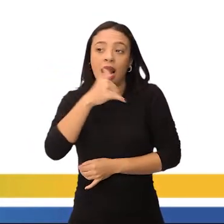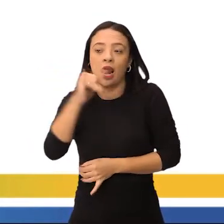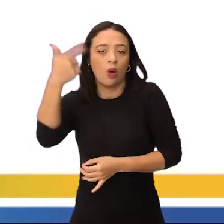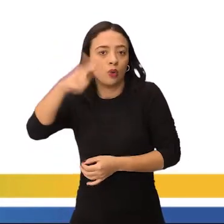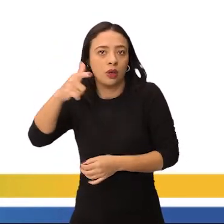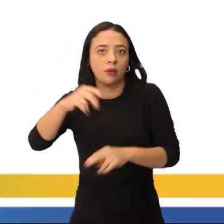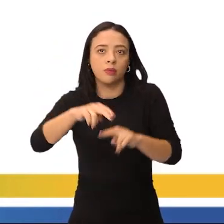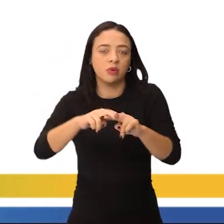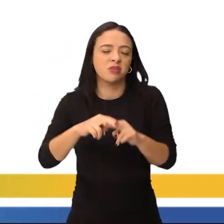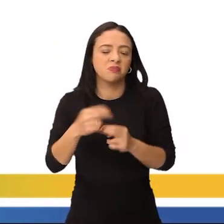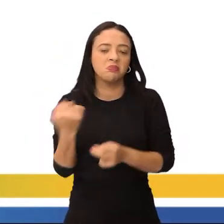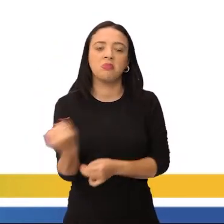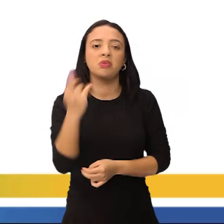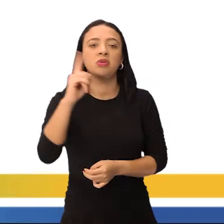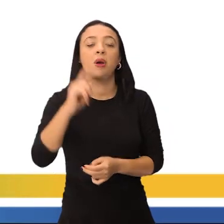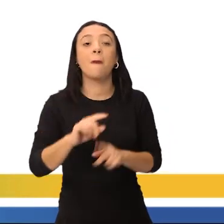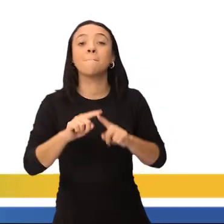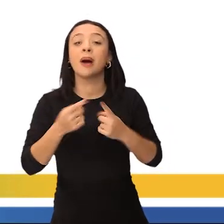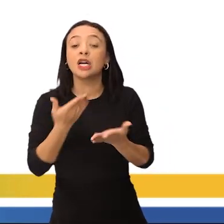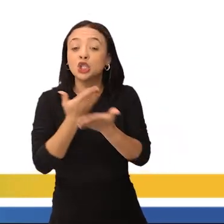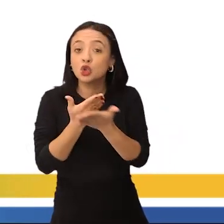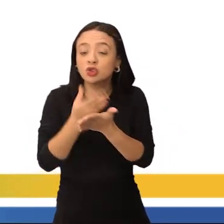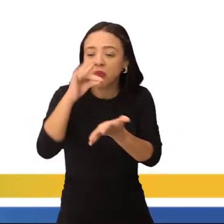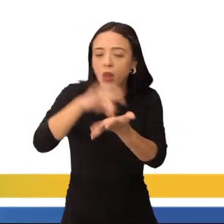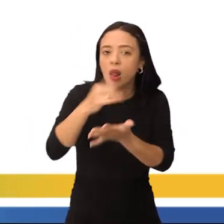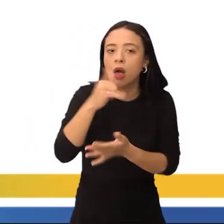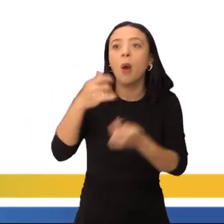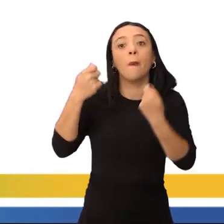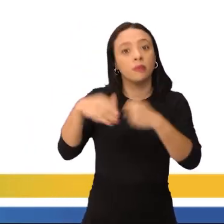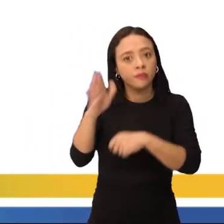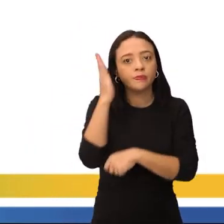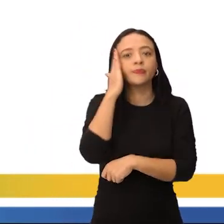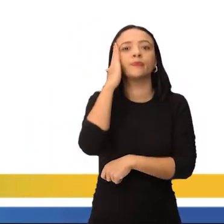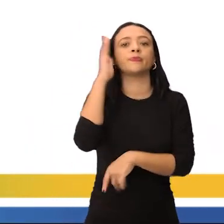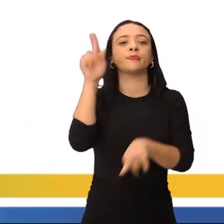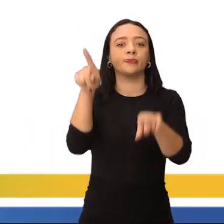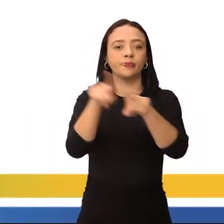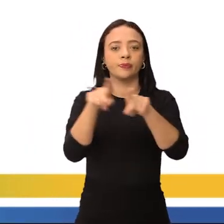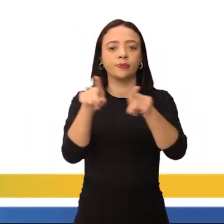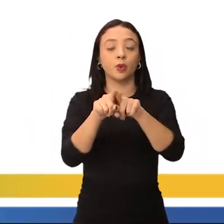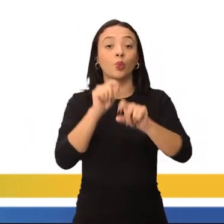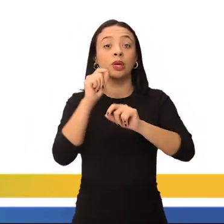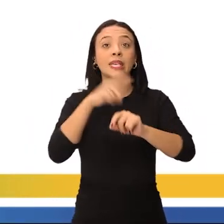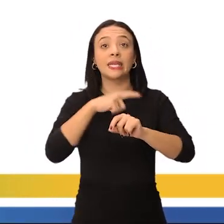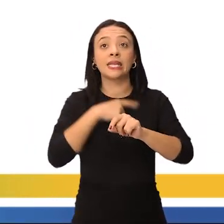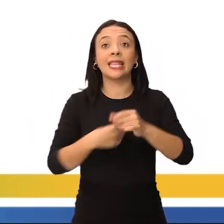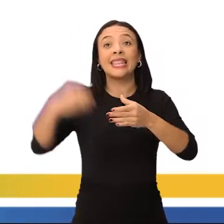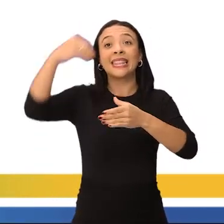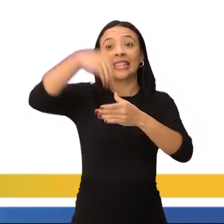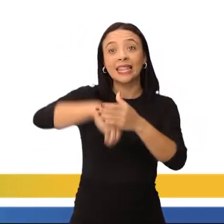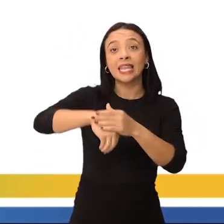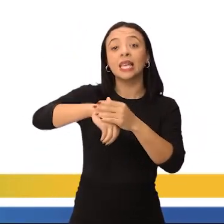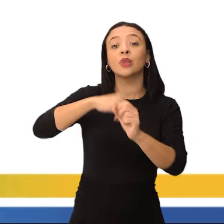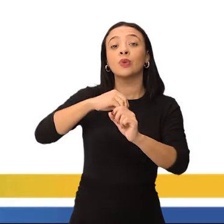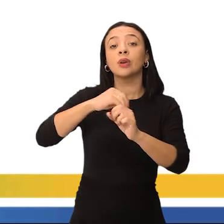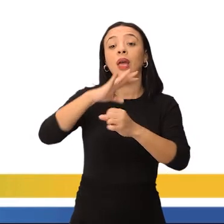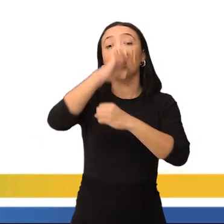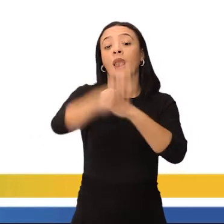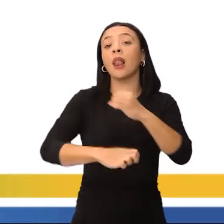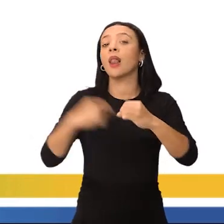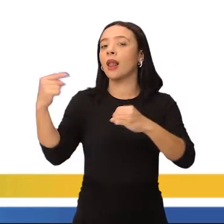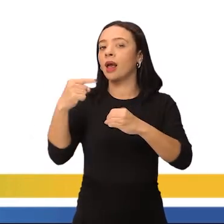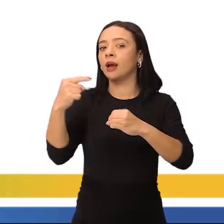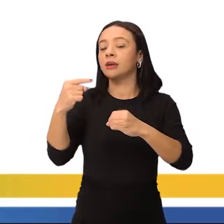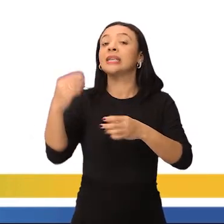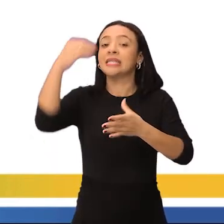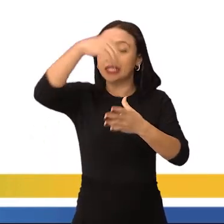para gente mas o estudo da eletricidade eu tenho que levar em consideração o que tá ali na eletrosfera que são os elétrons dentro